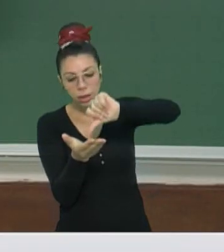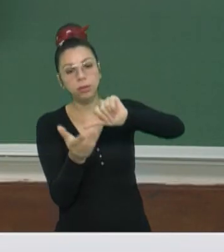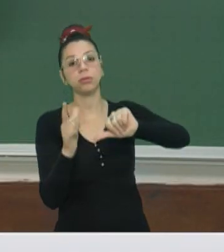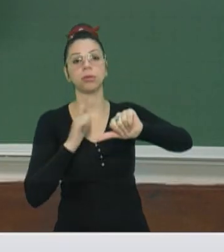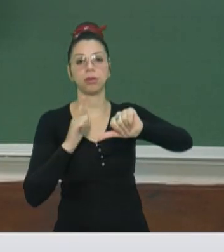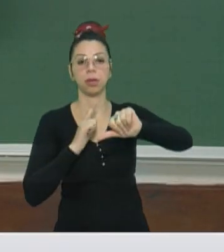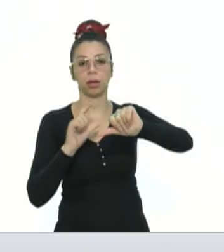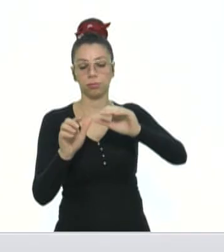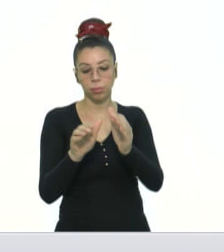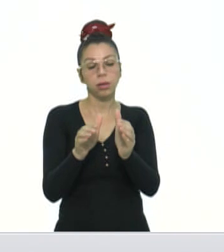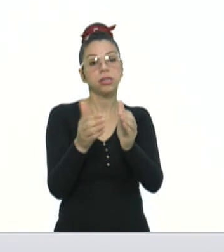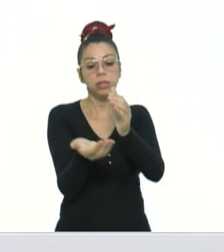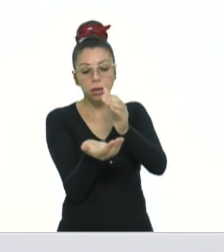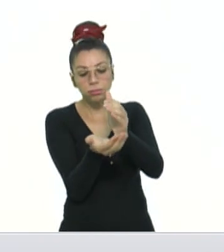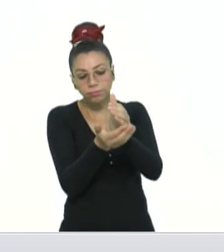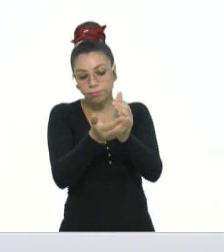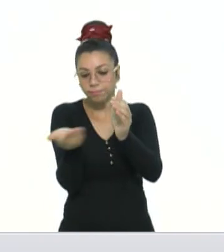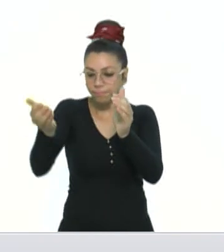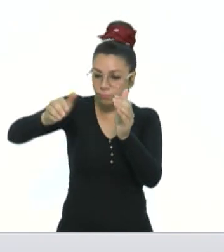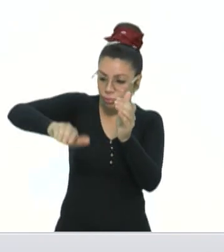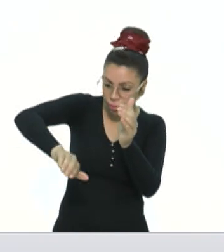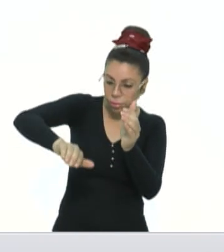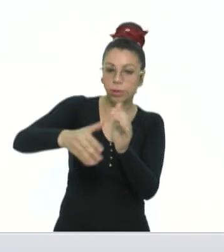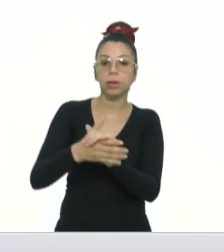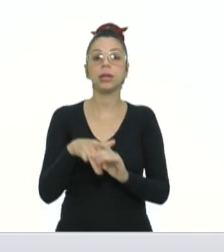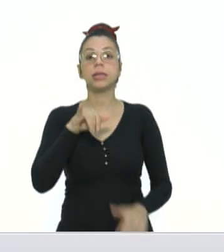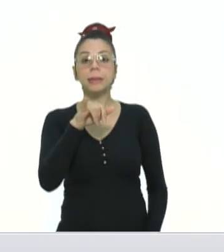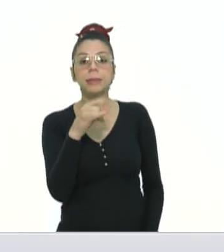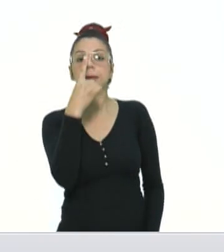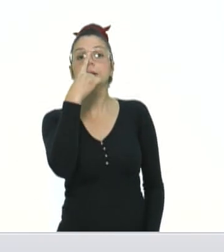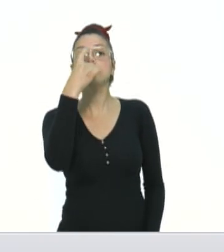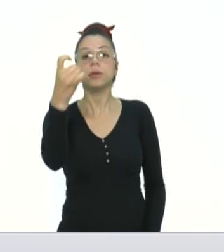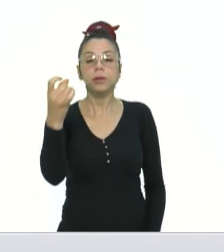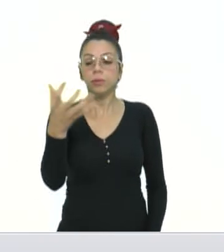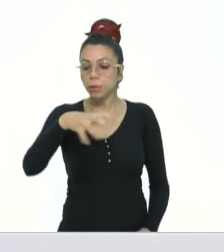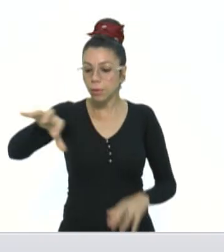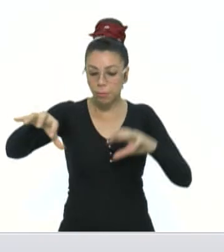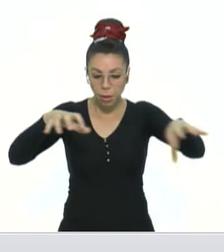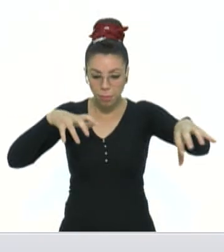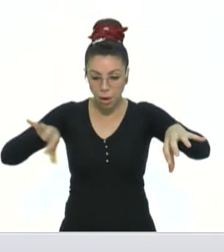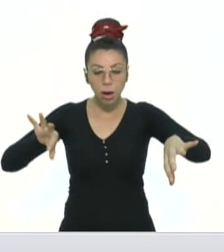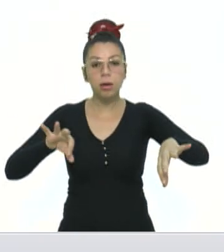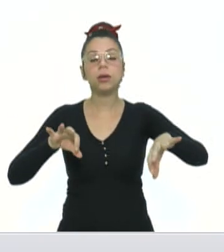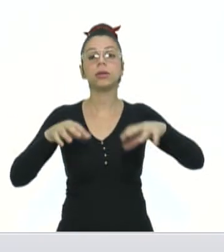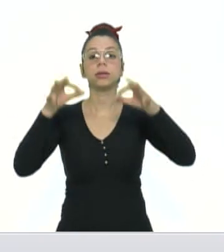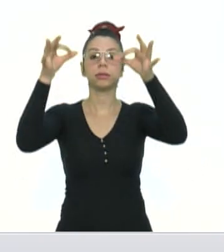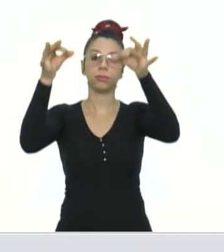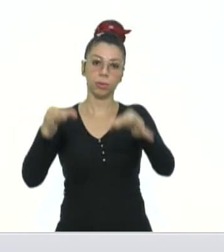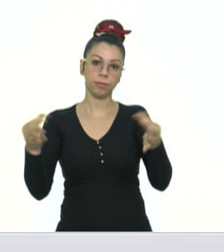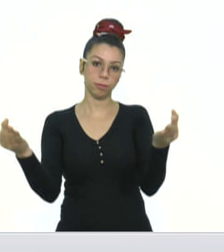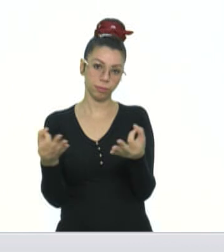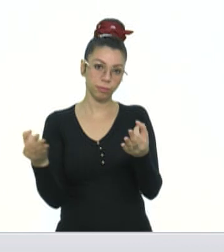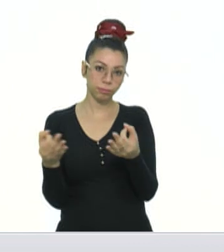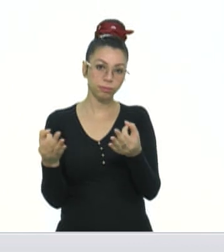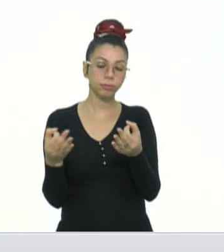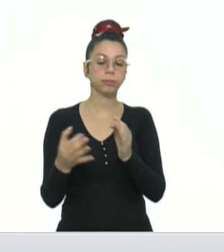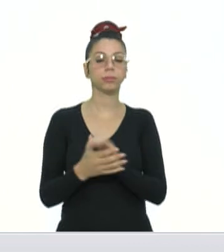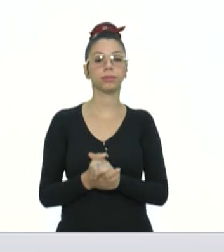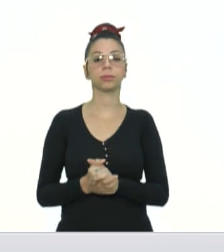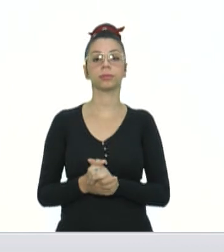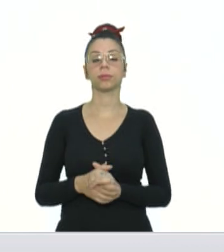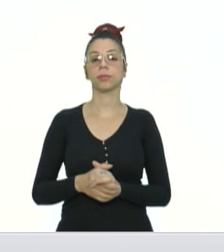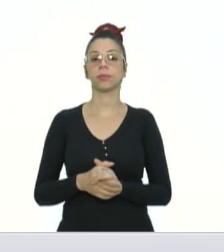esvazie-as. Se for lixo, separe-o e dê o destino correto, conforme o lugar em que você mora.